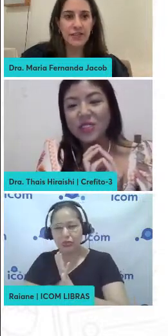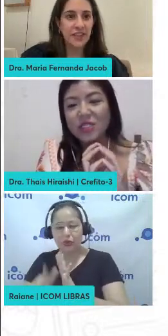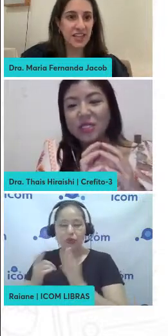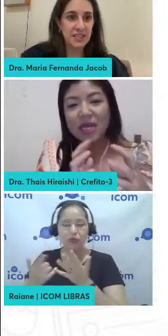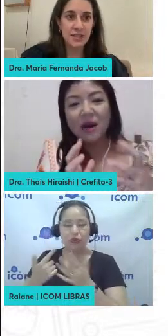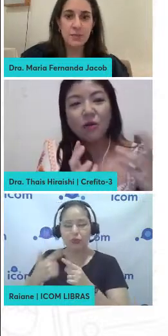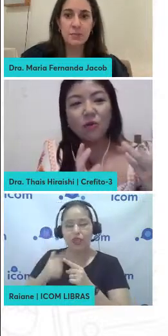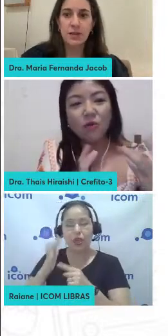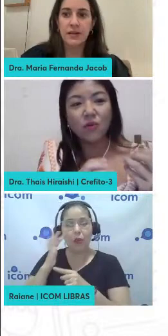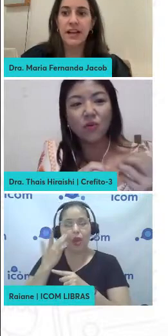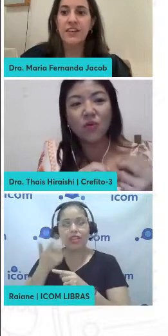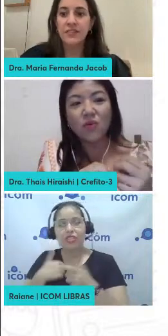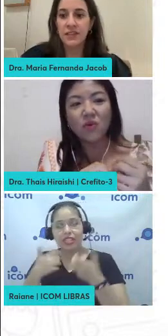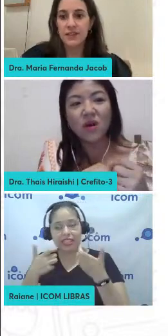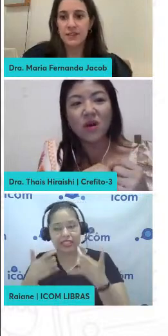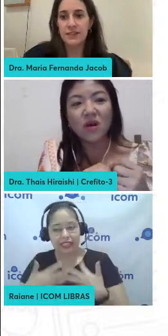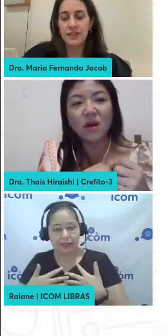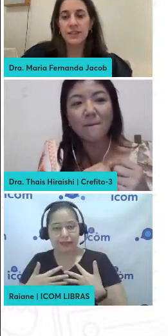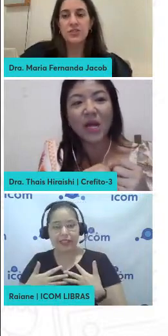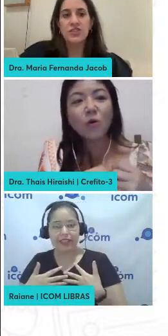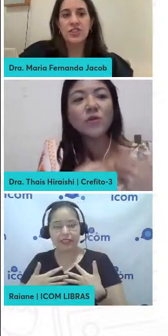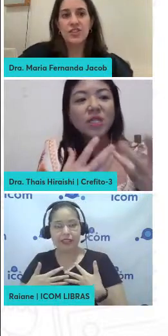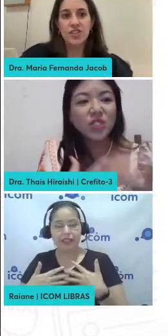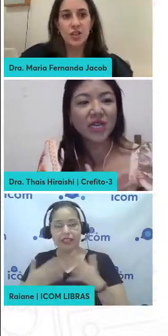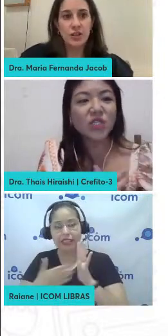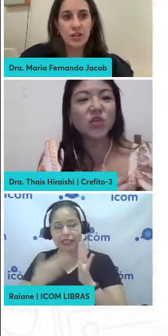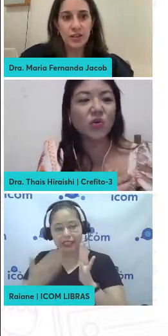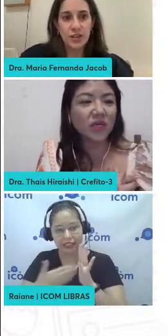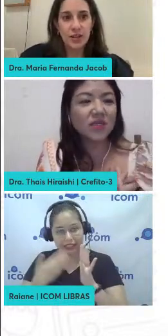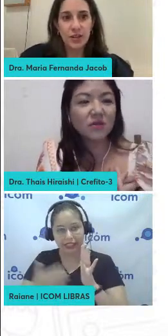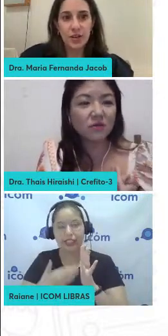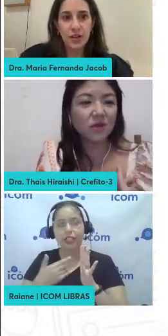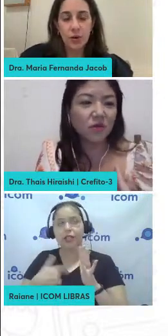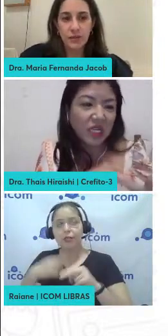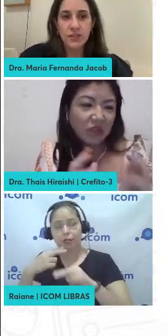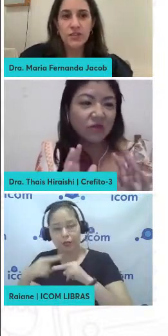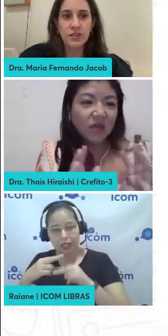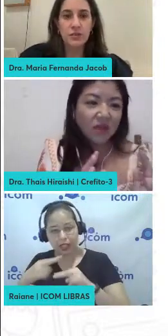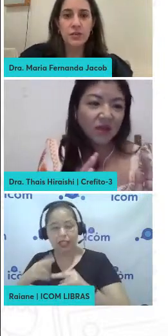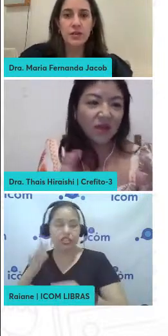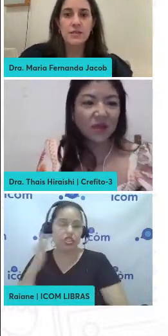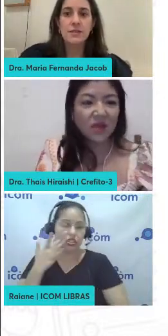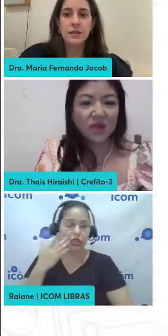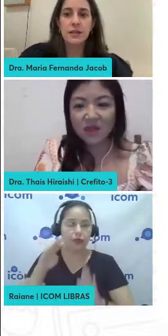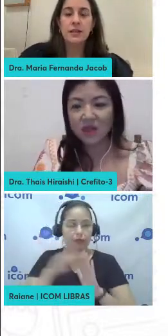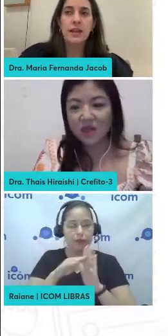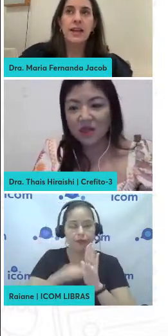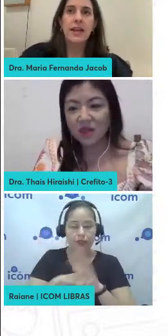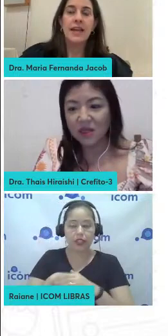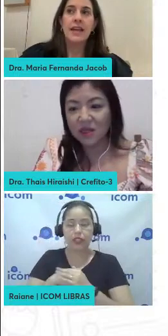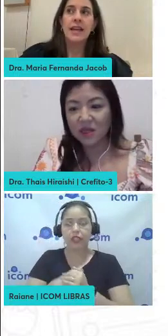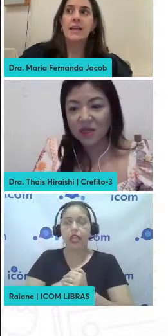ela quis dizer algo. Bibliográficas. Para contraindicações, eu creio que ela.